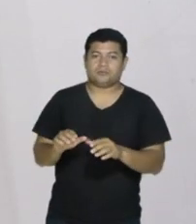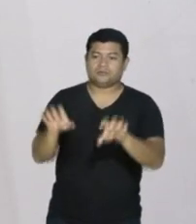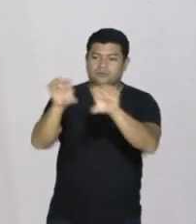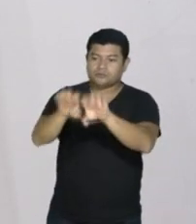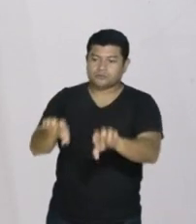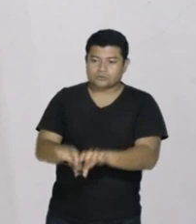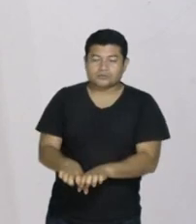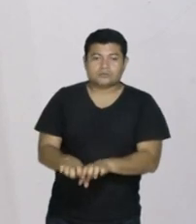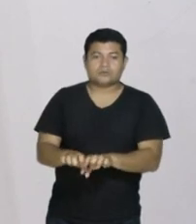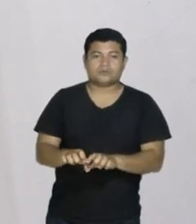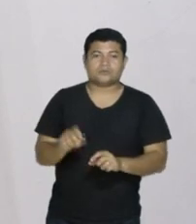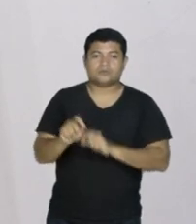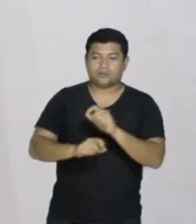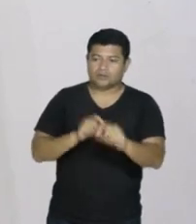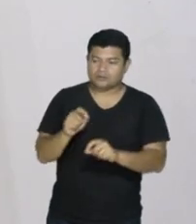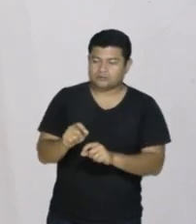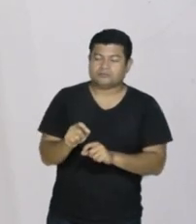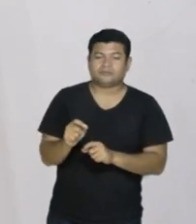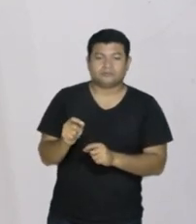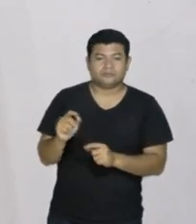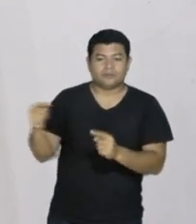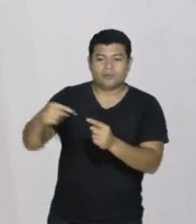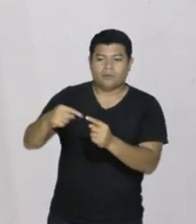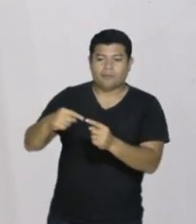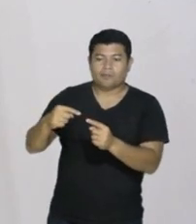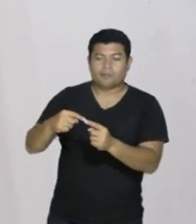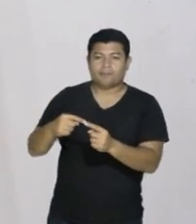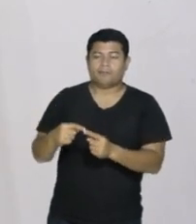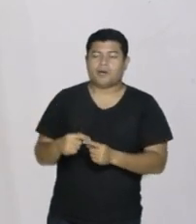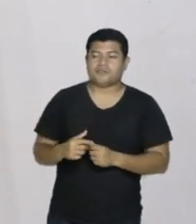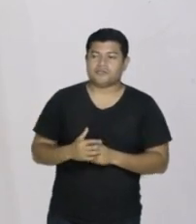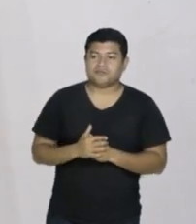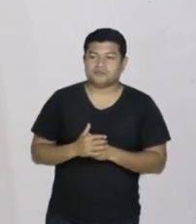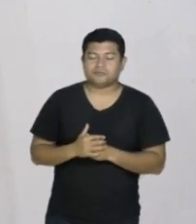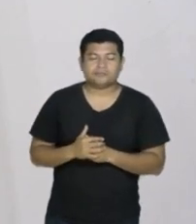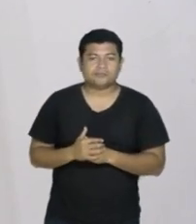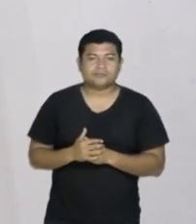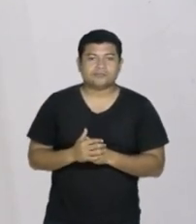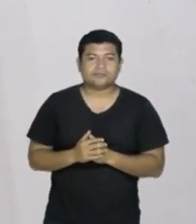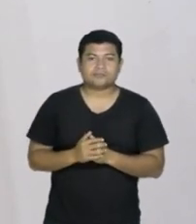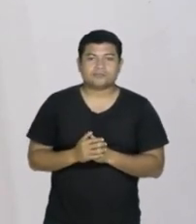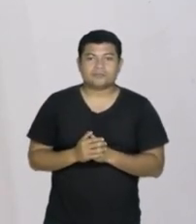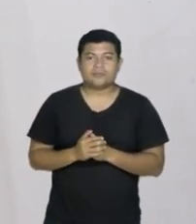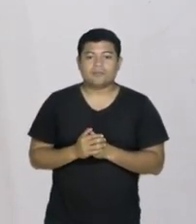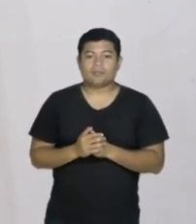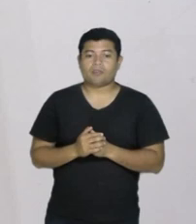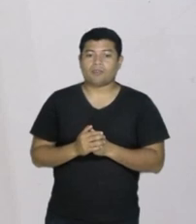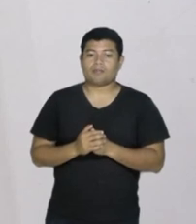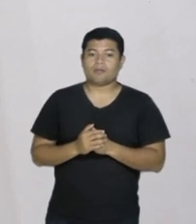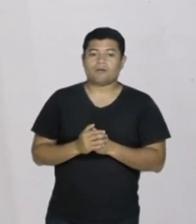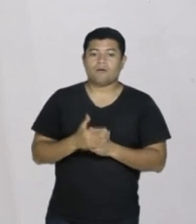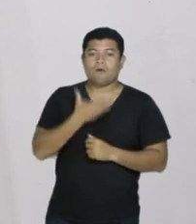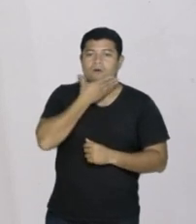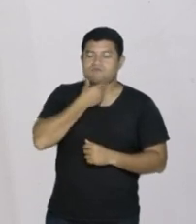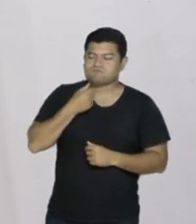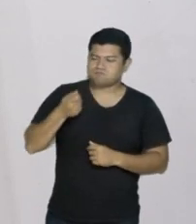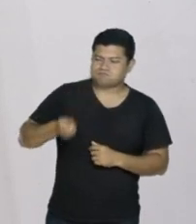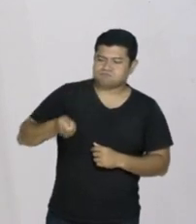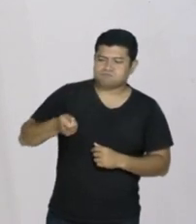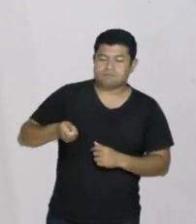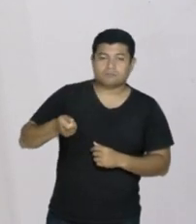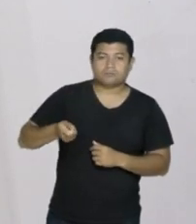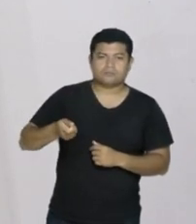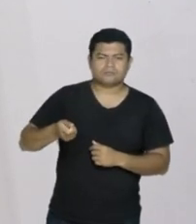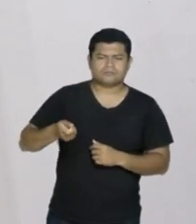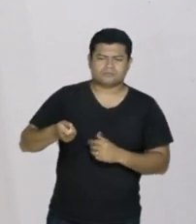saúde o que que mulheres e negros sofrem no atendimento